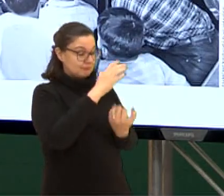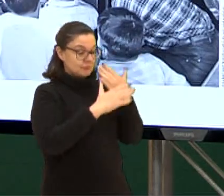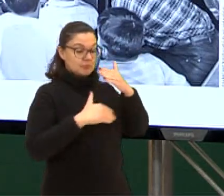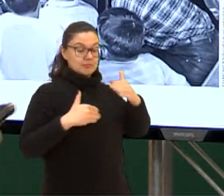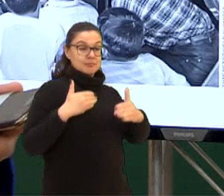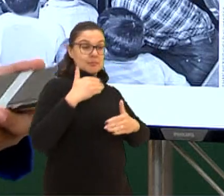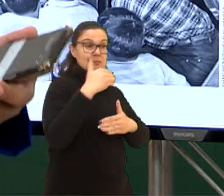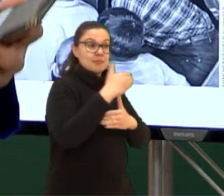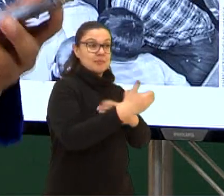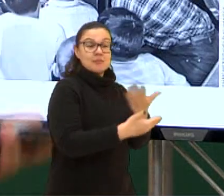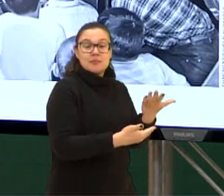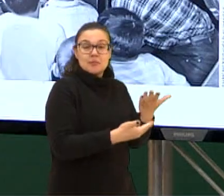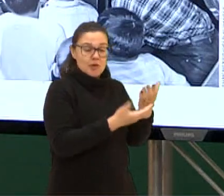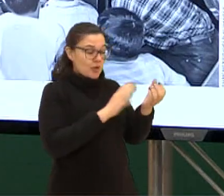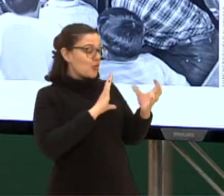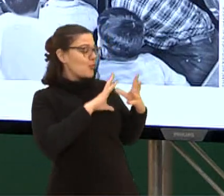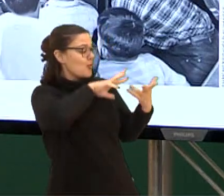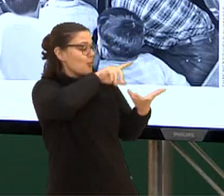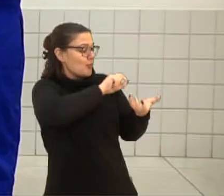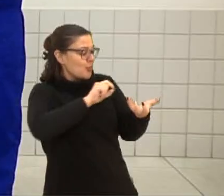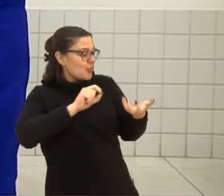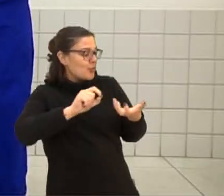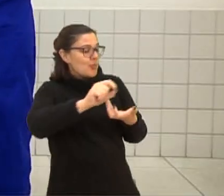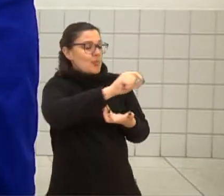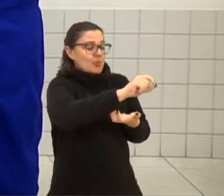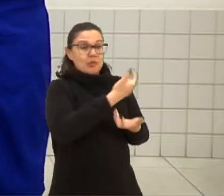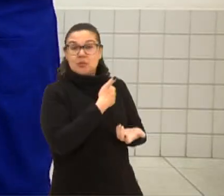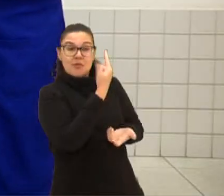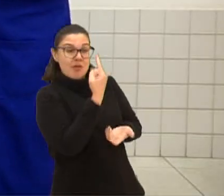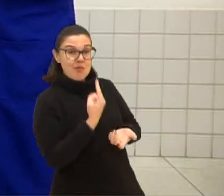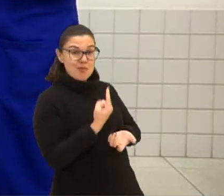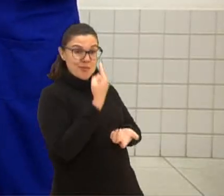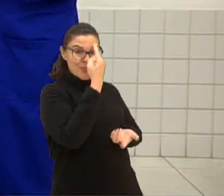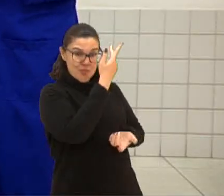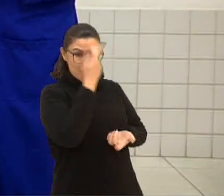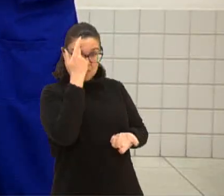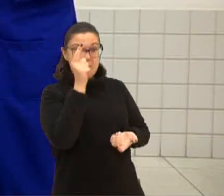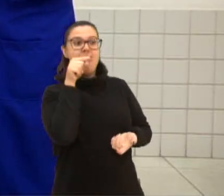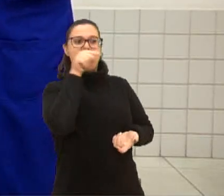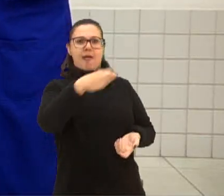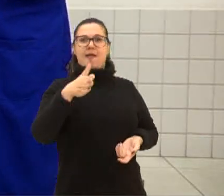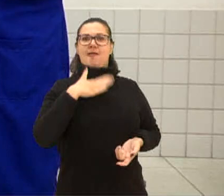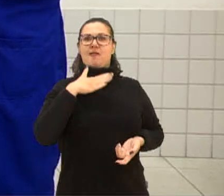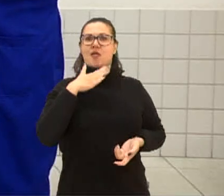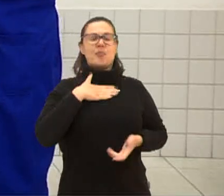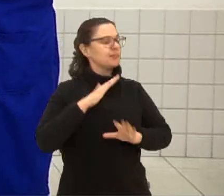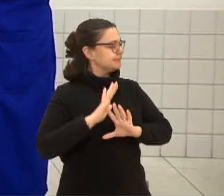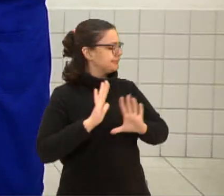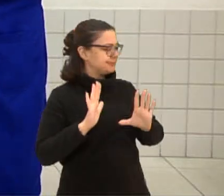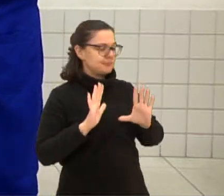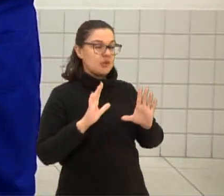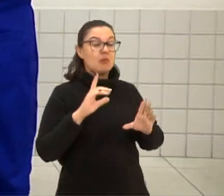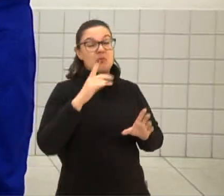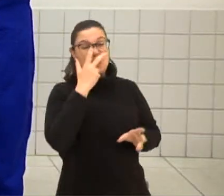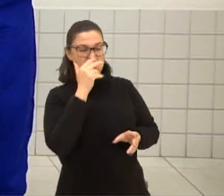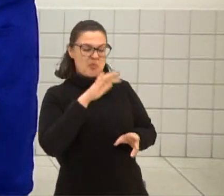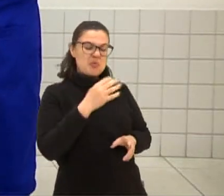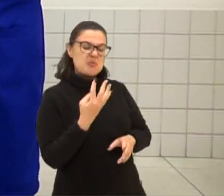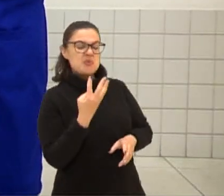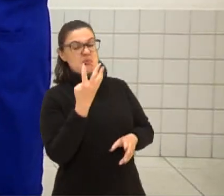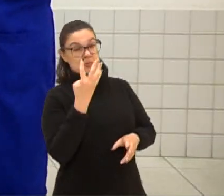decorrer ao redor do planeta, né? Sim. Então não temos um só que diz que fui eu que criei. Nós temos pelo menos uns